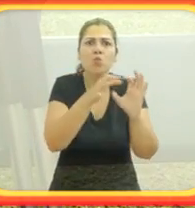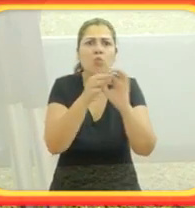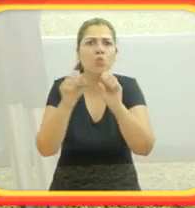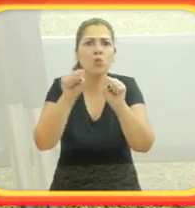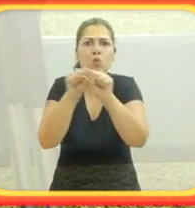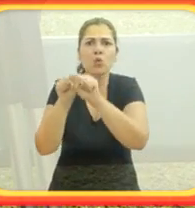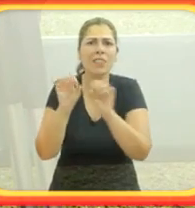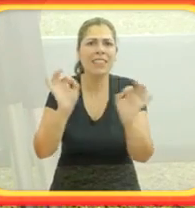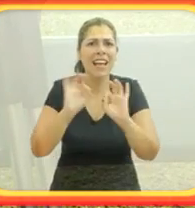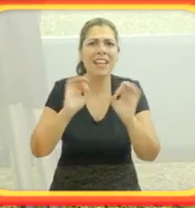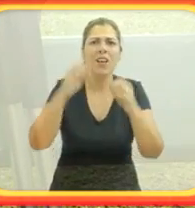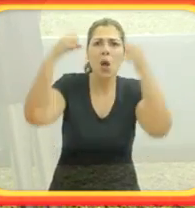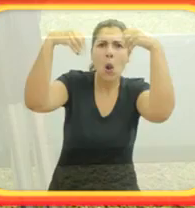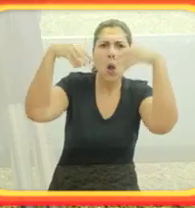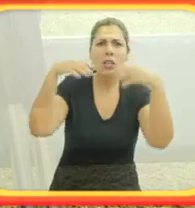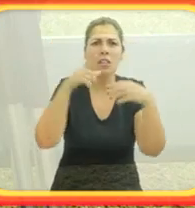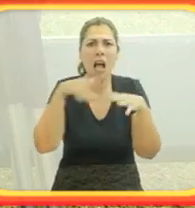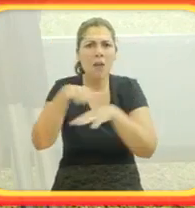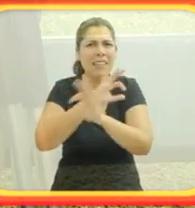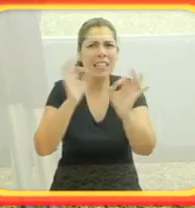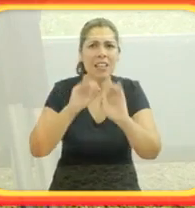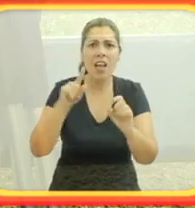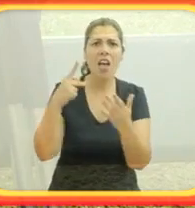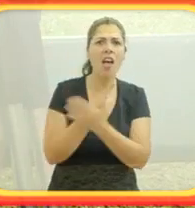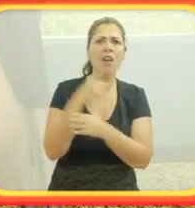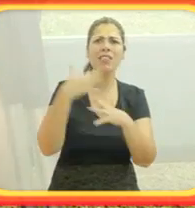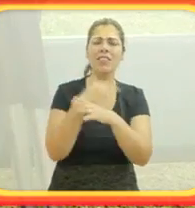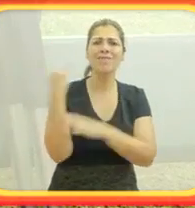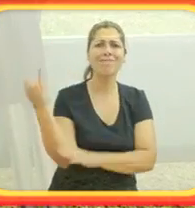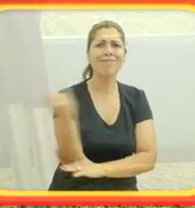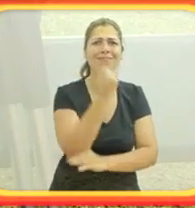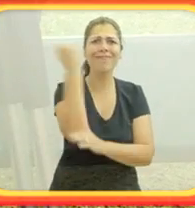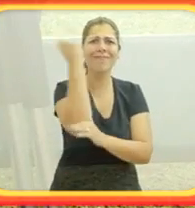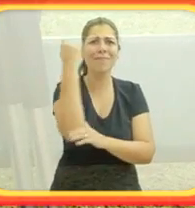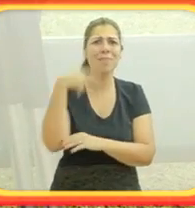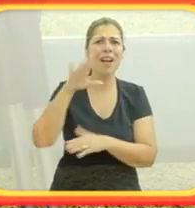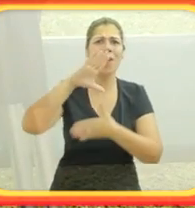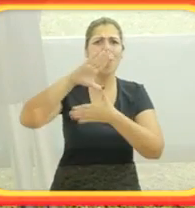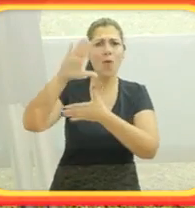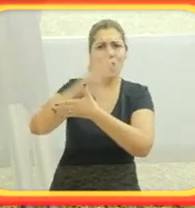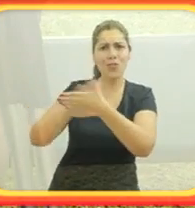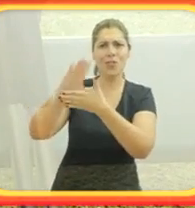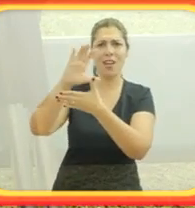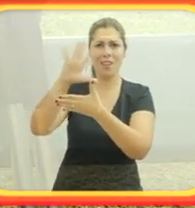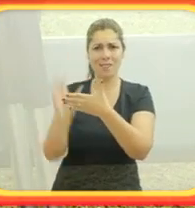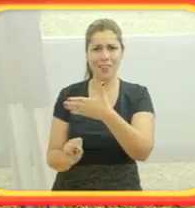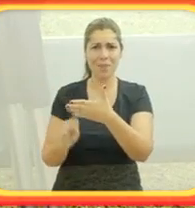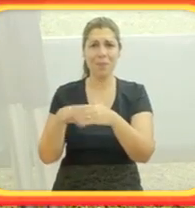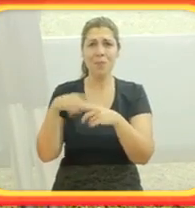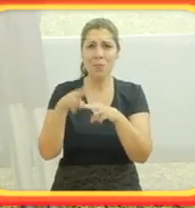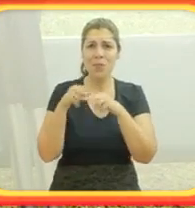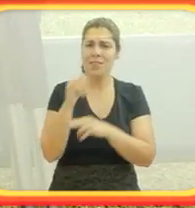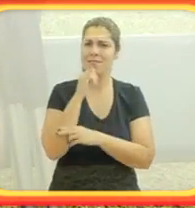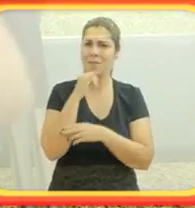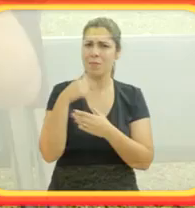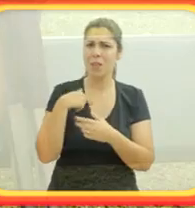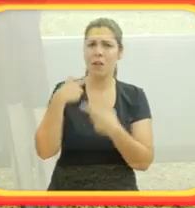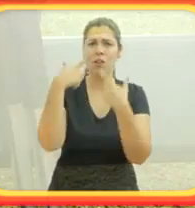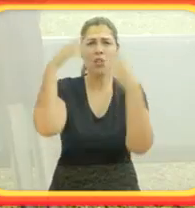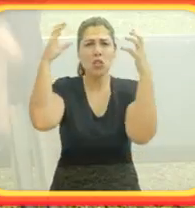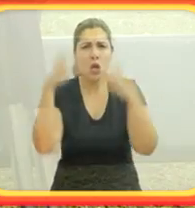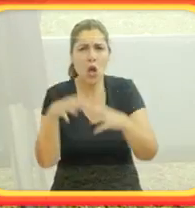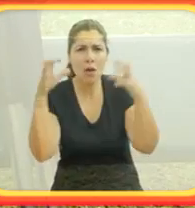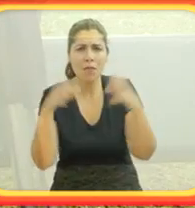né? A cidade não conta com muita estrutura, apesar de ser uma cidade importantíssima para